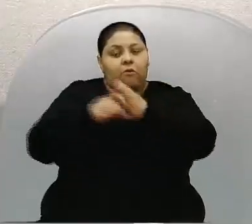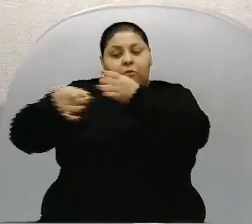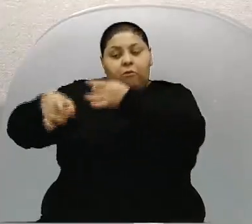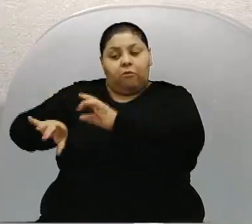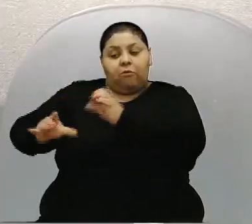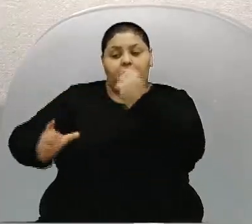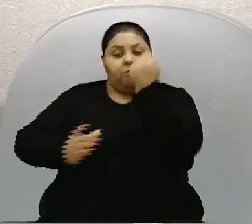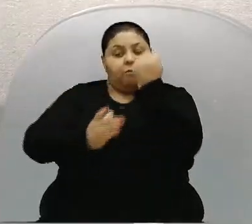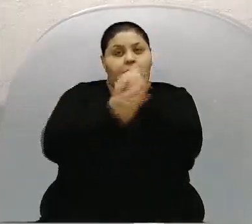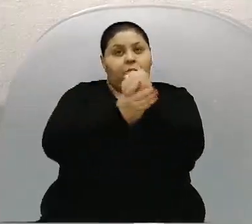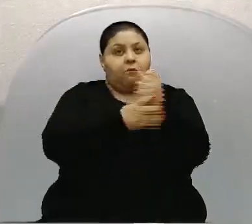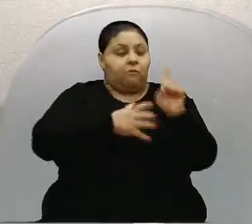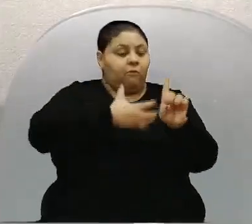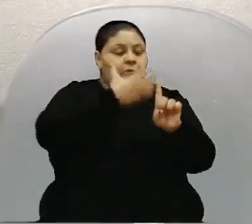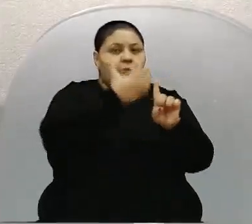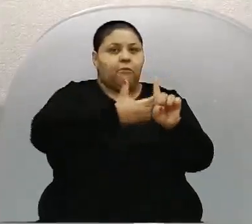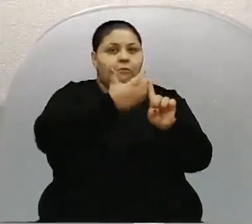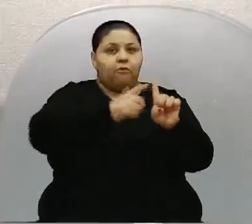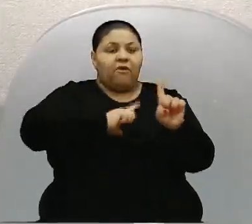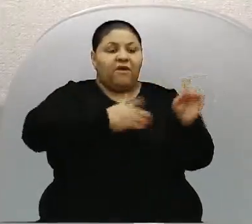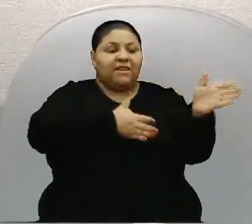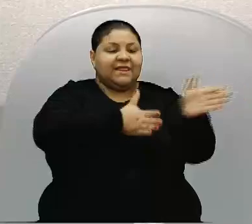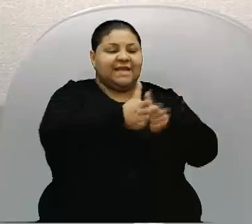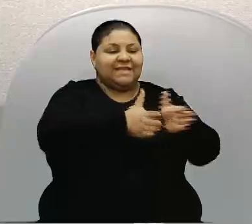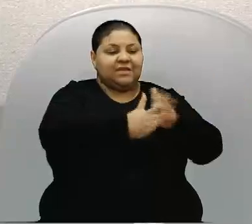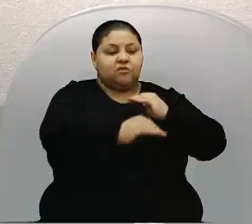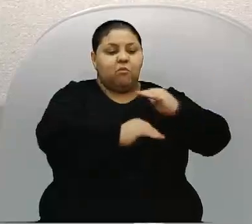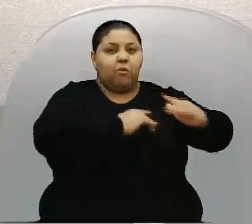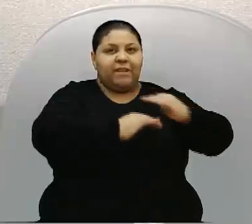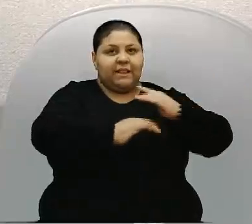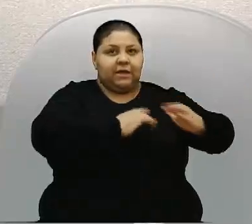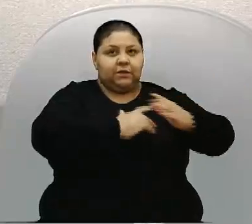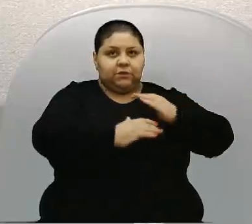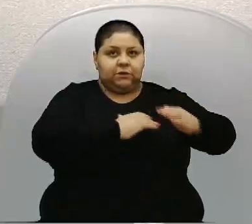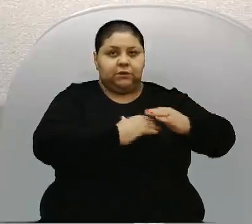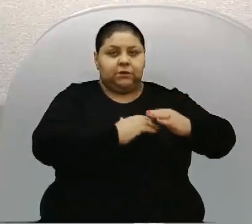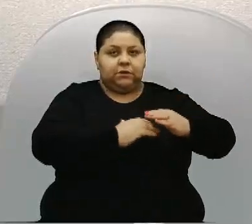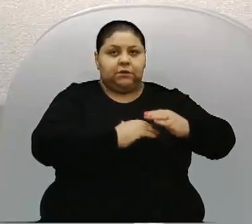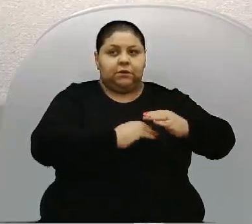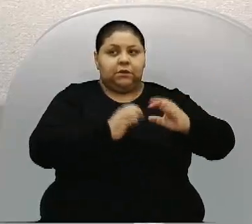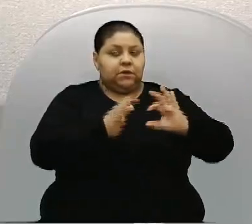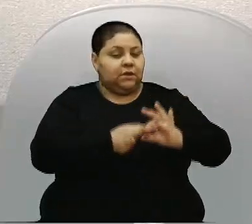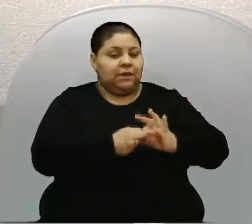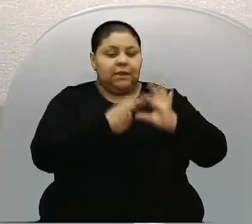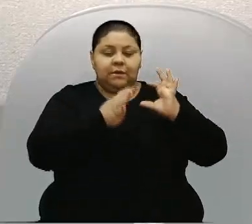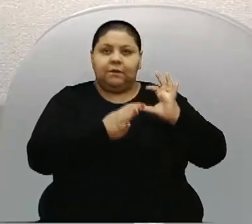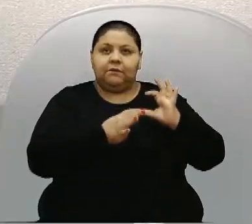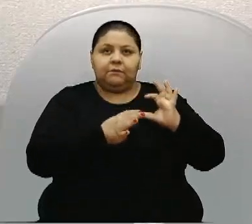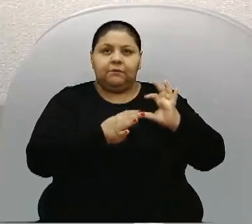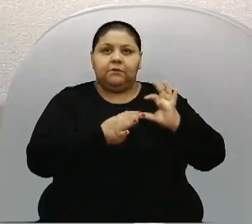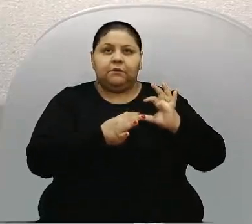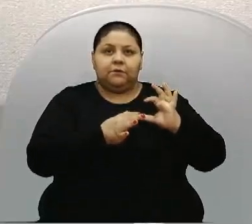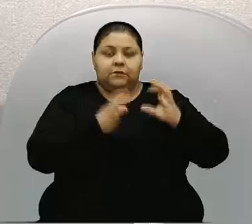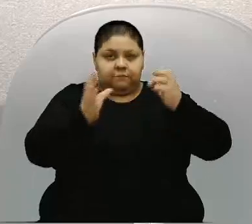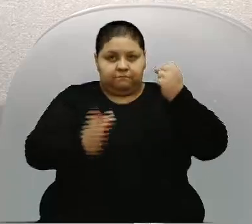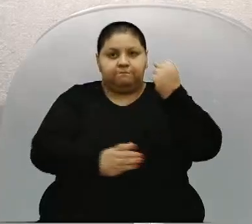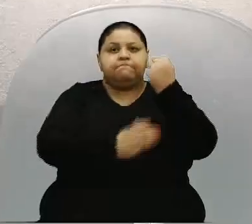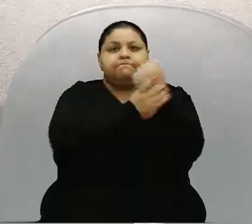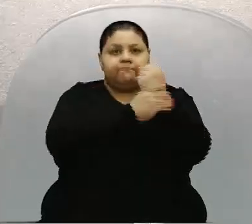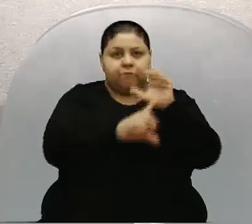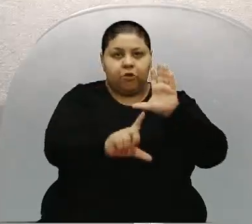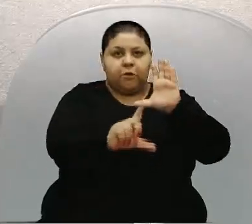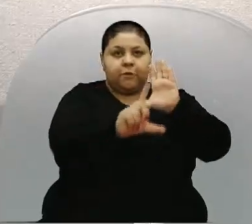garantir que as pessoas com deficiências tenham acesso à mobilidade, autonomia que lhes são asseguradas por